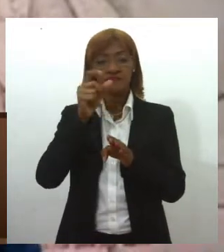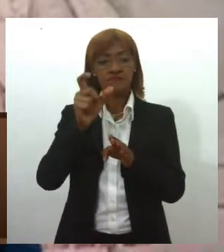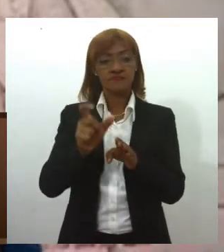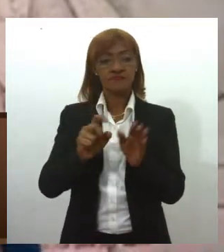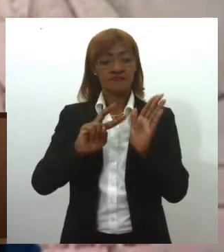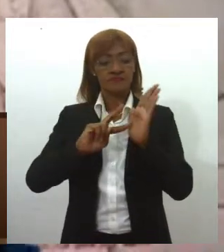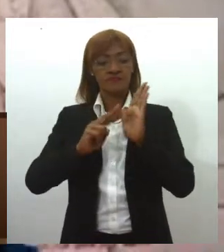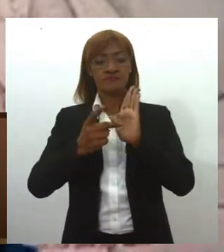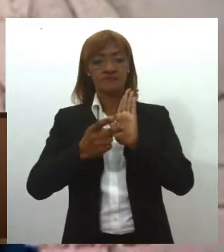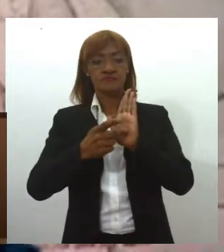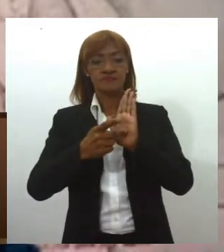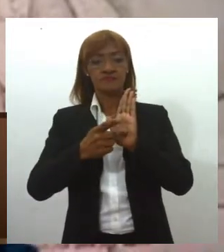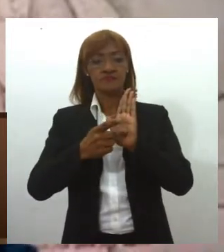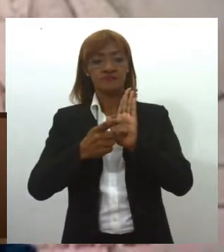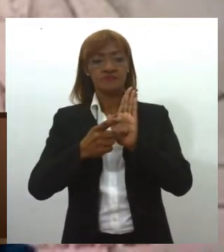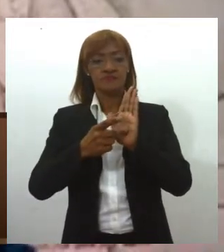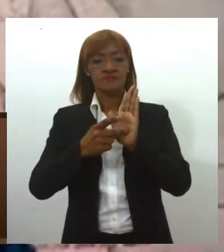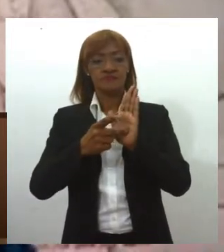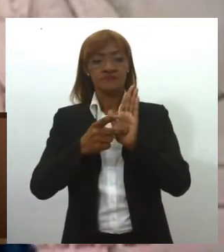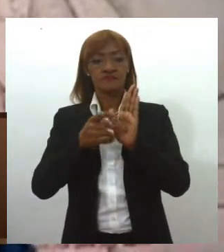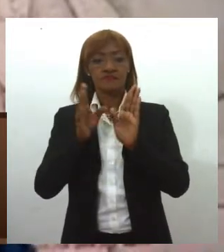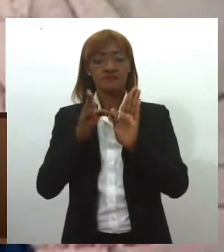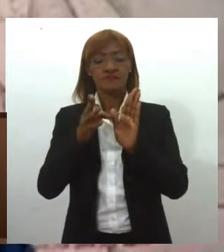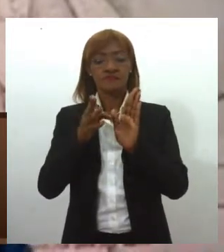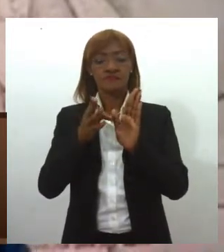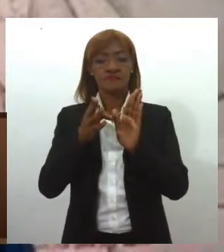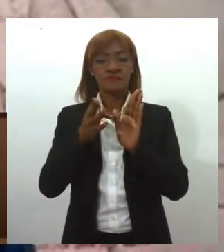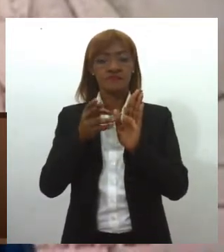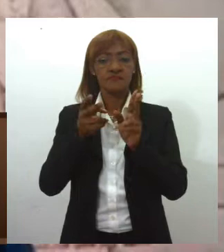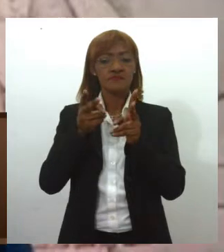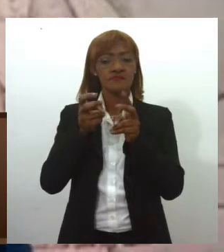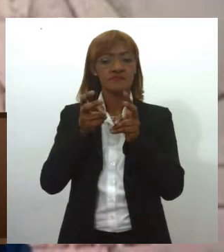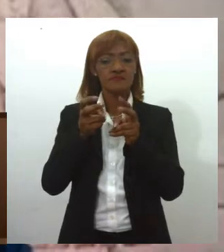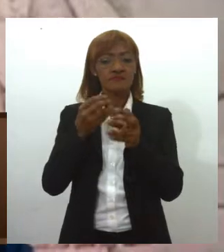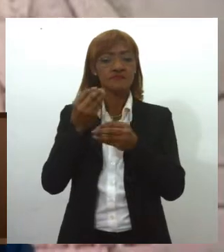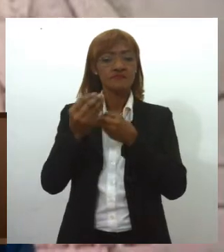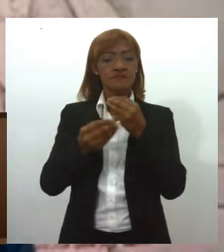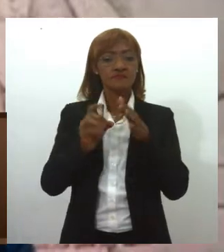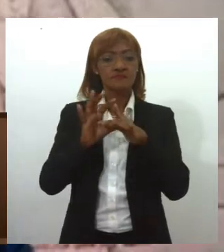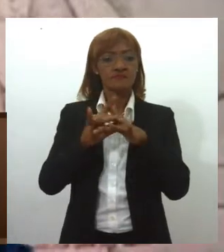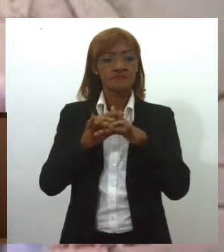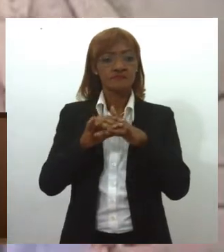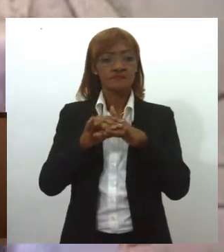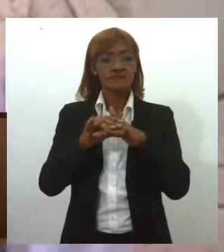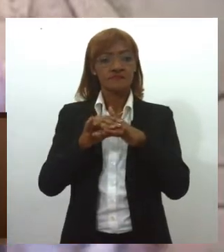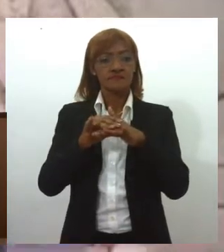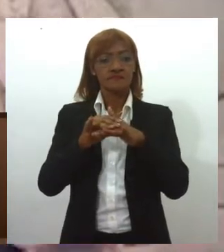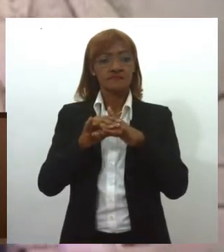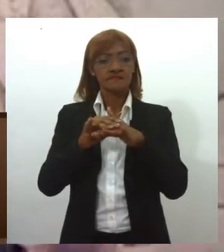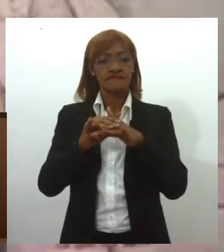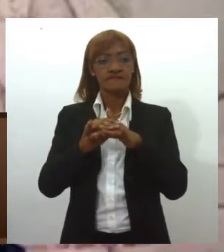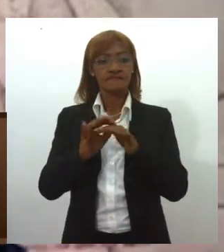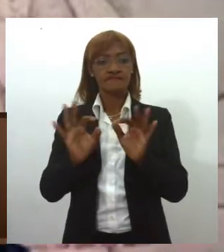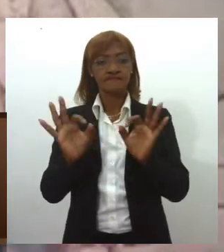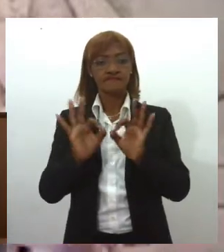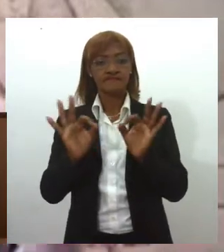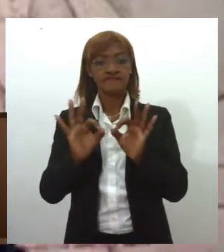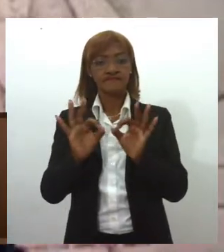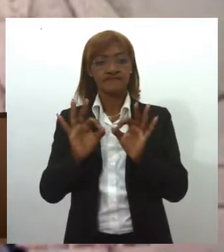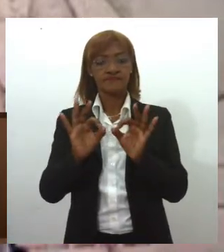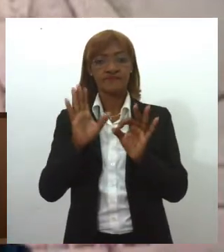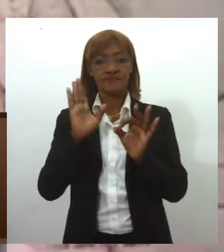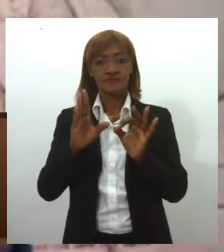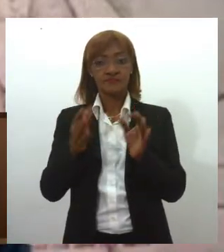significa assistir, acompanhar aquela doença sem fazer um tratamento ativo